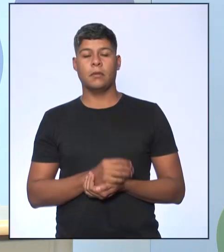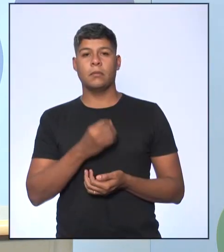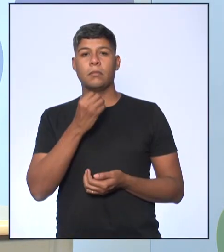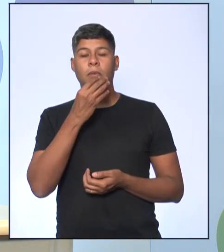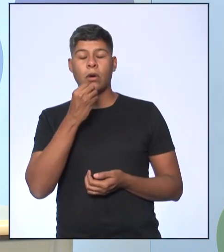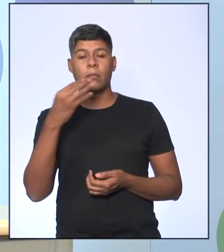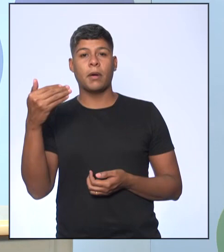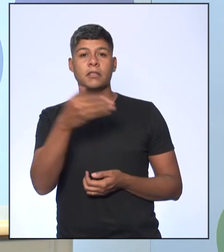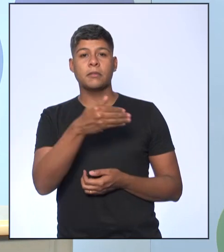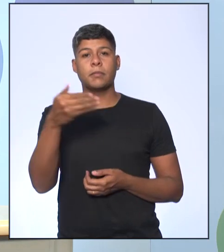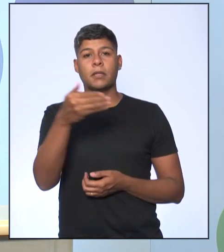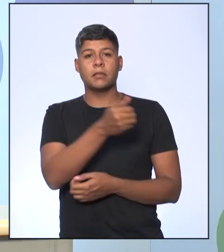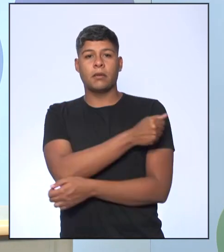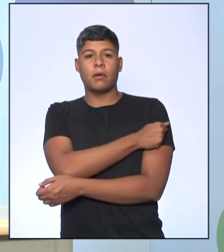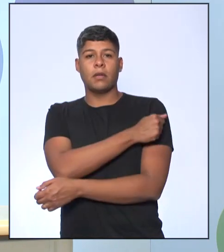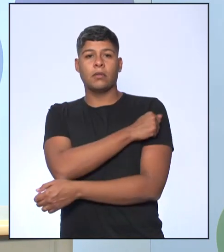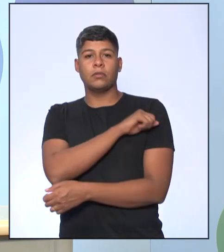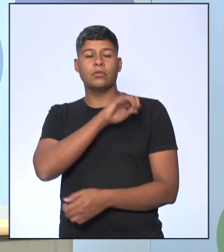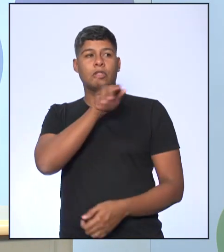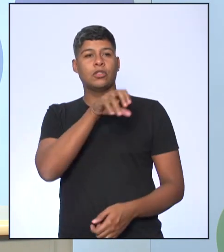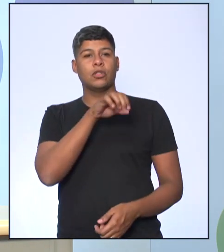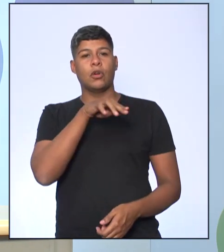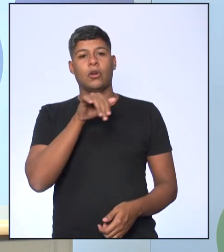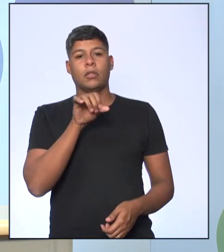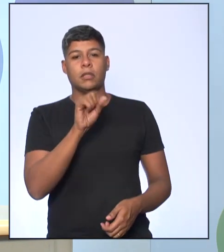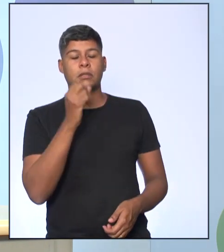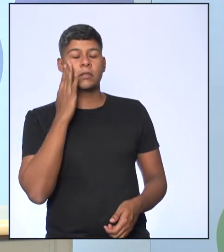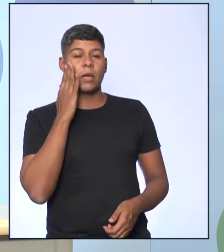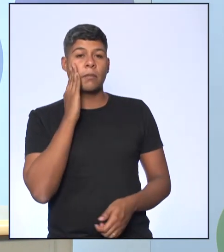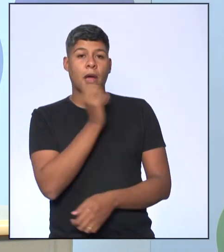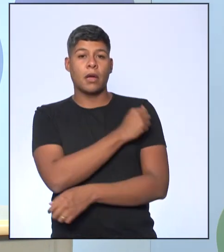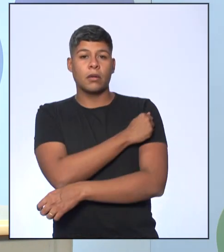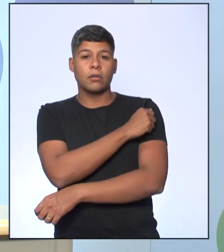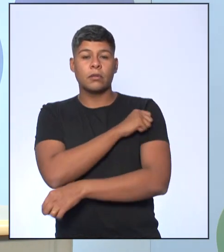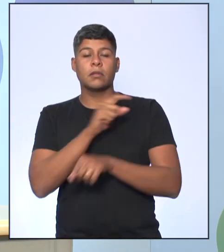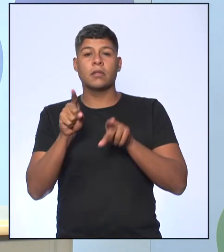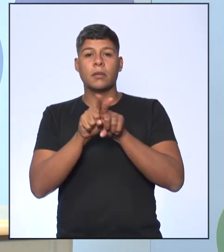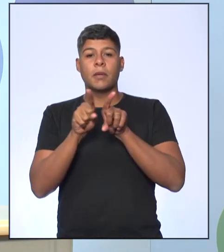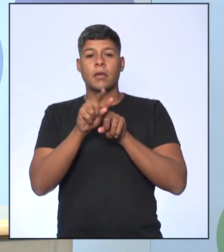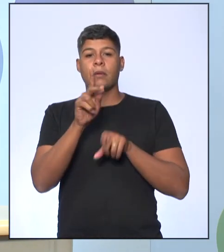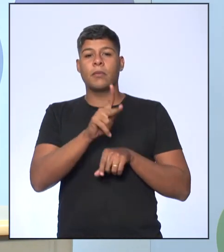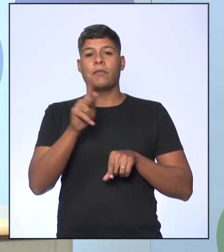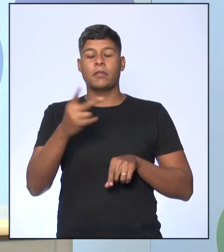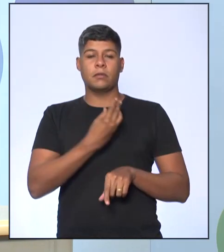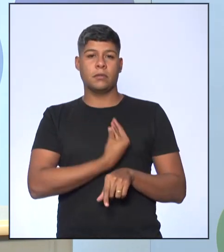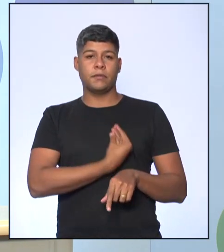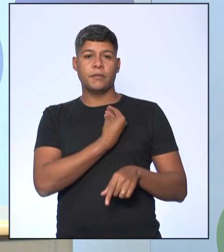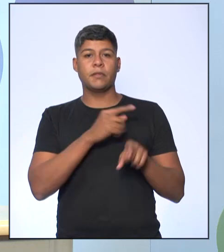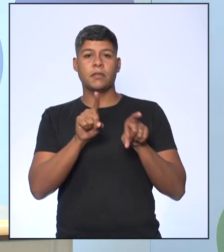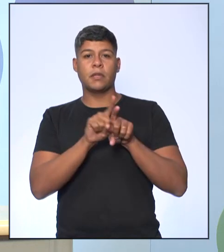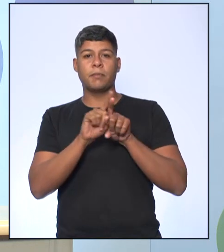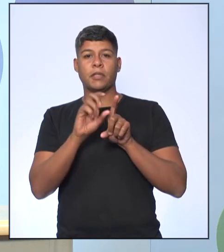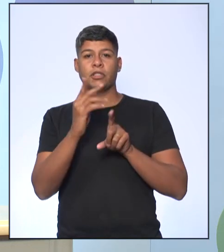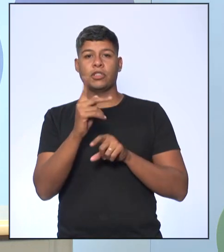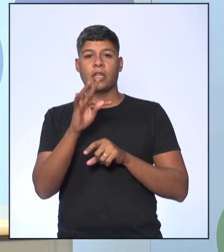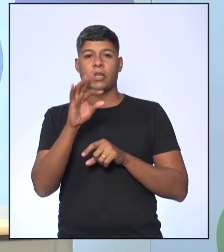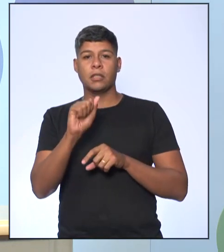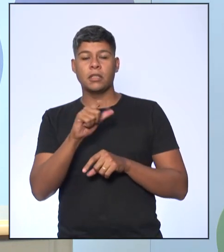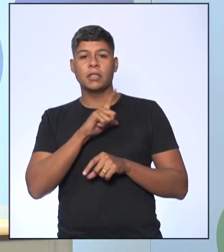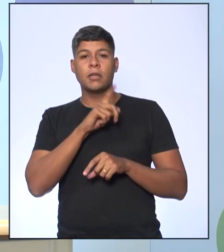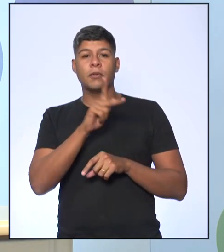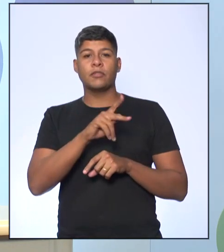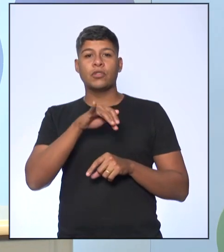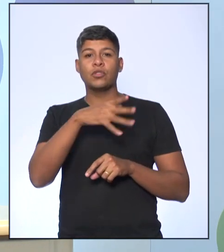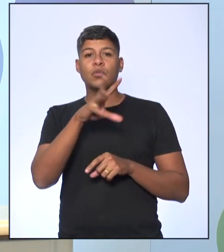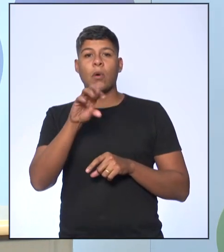muito boa a participação dos alunos, Jonas. Né? Não só dos alunos, como de professores, né? Então aqui, olha, o professor